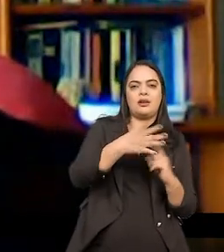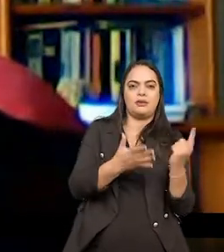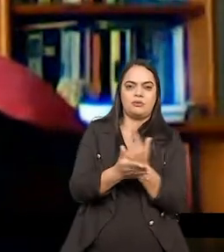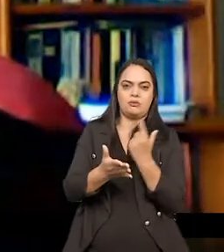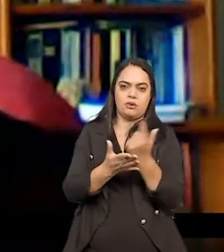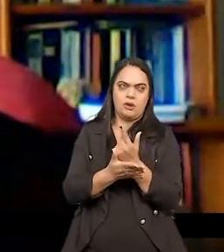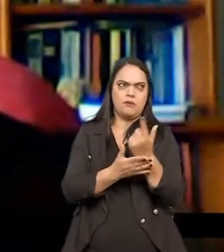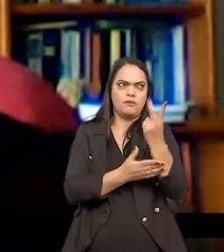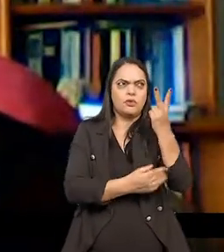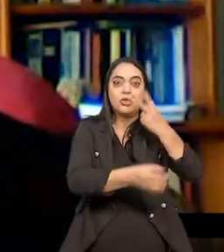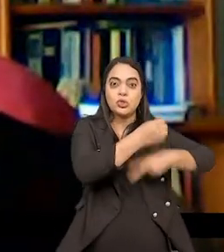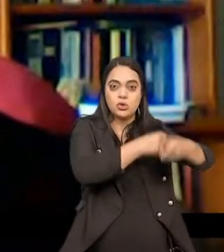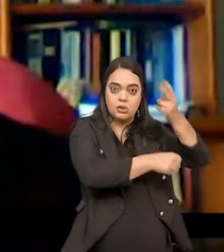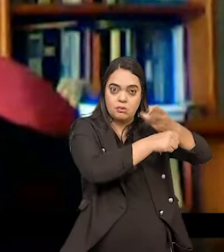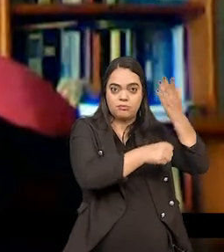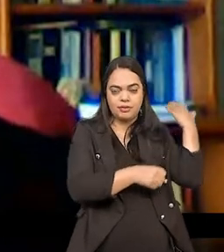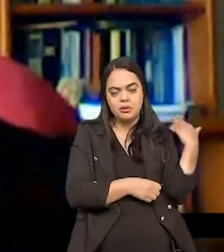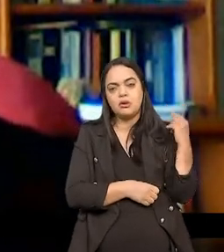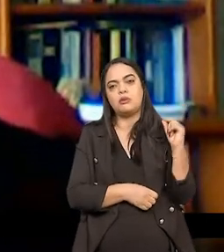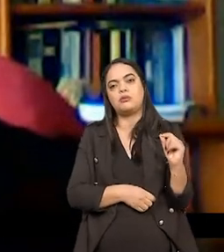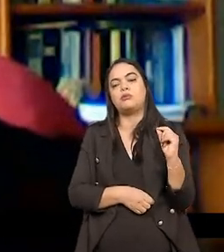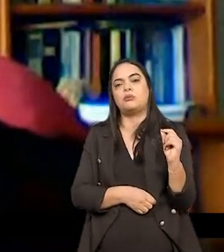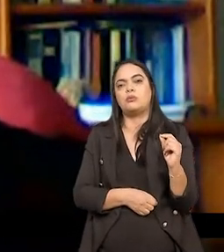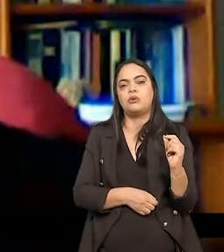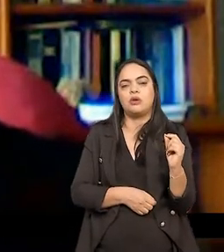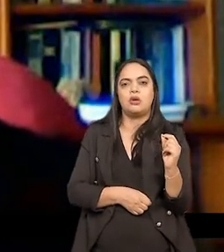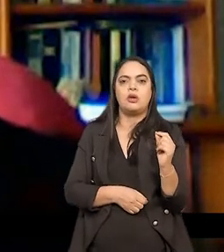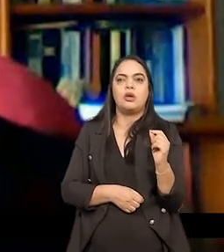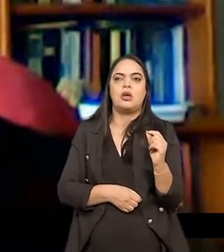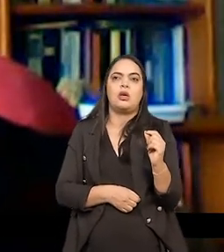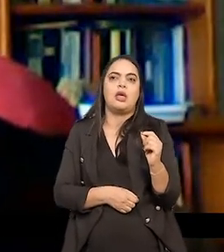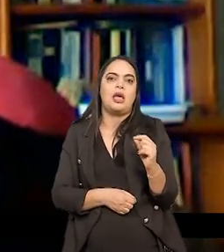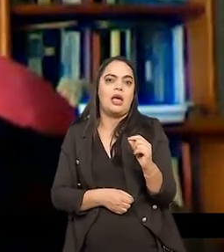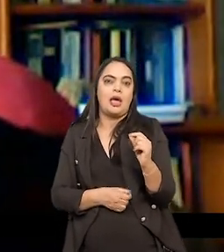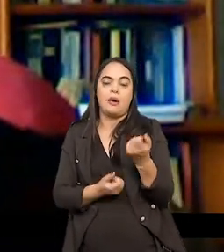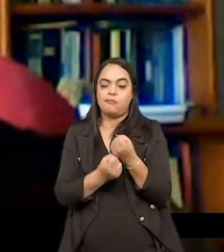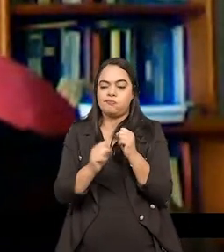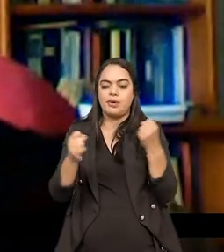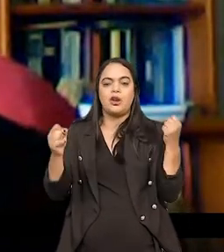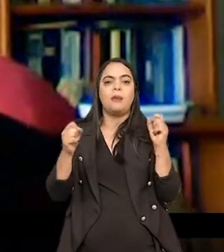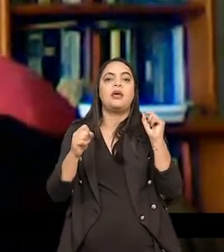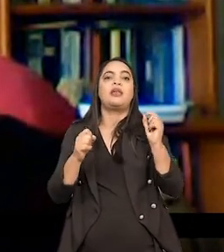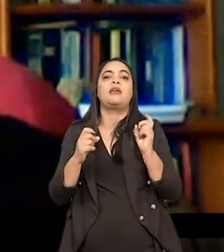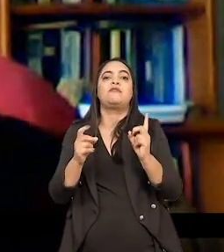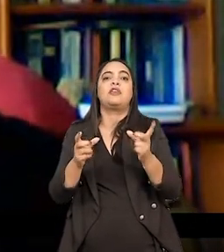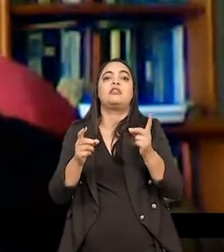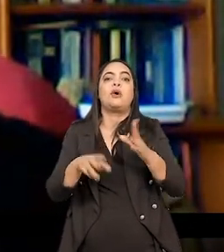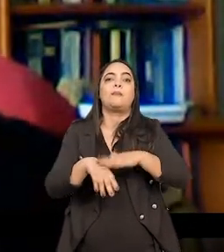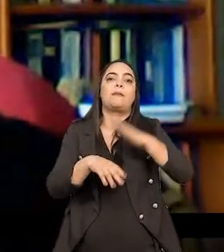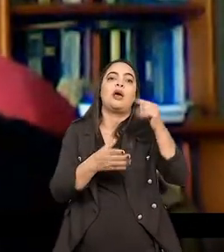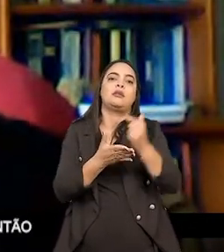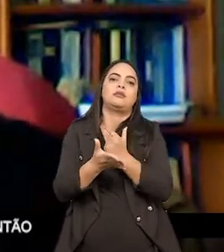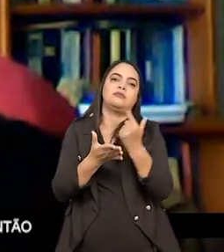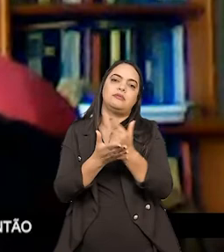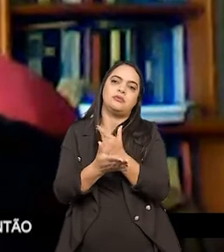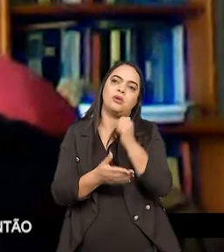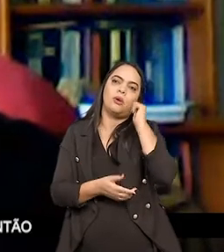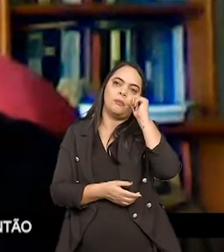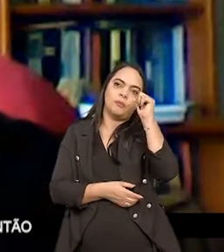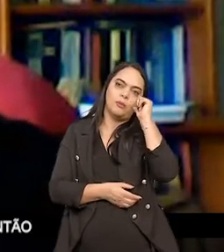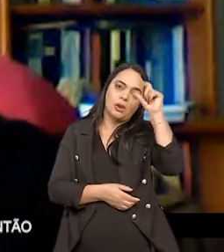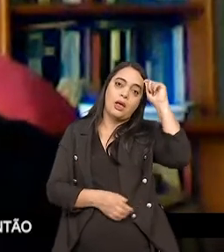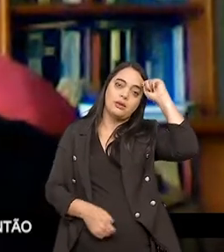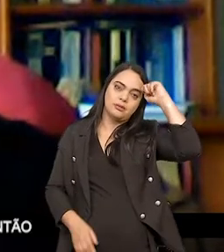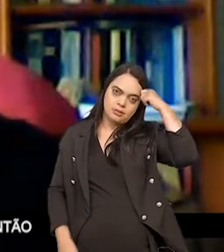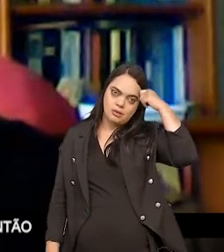não teve, né, no ano retrasado, a Feira do Livro, que é muito grande aqui, quem mais vendeu os livros? Mulheres e negros.